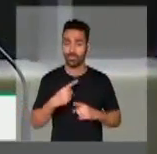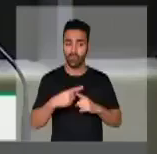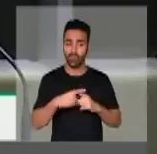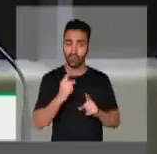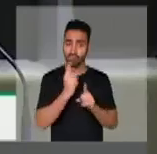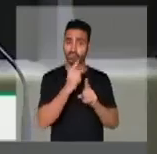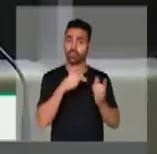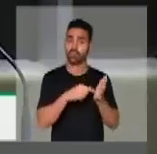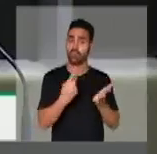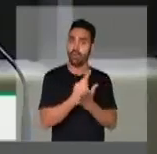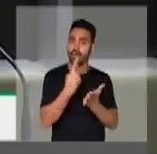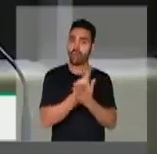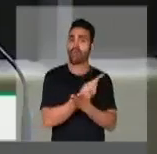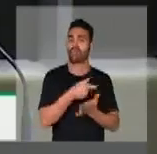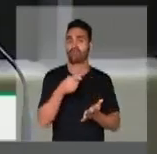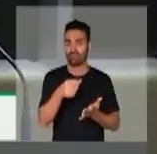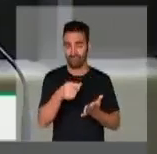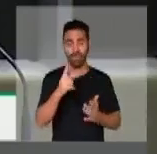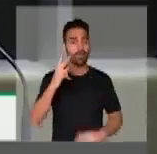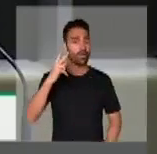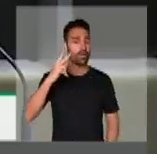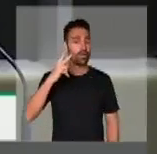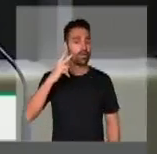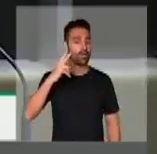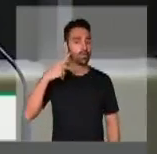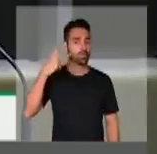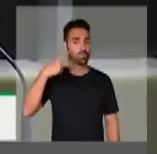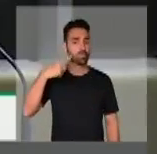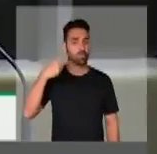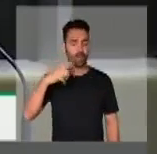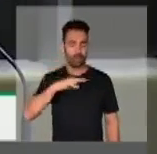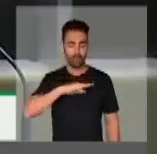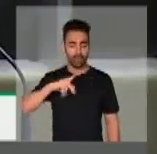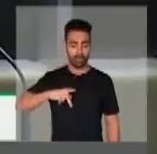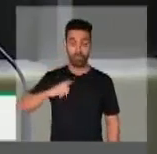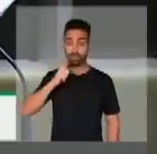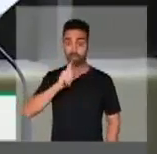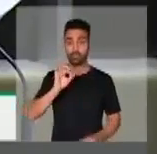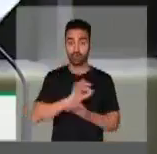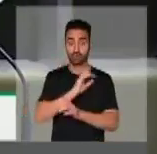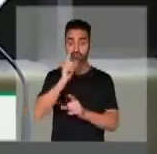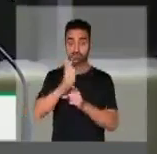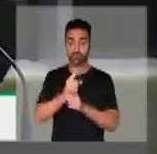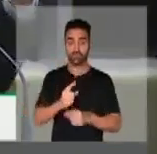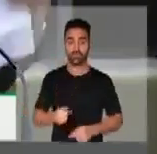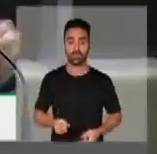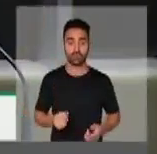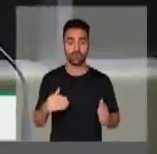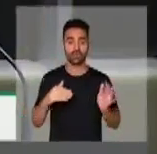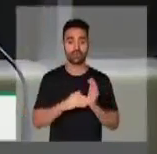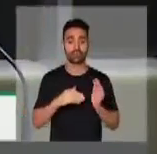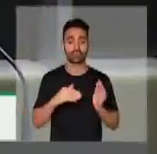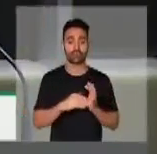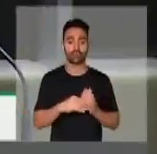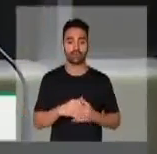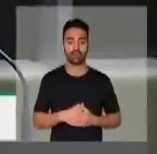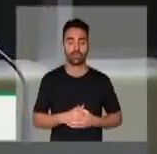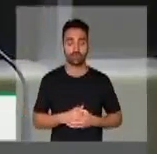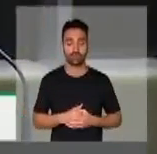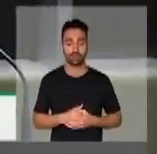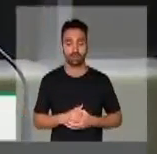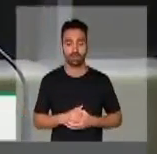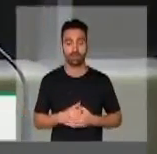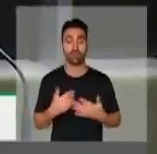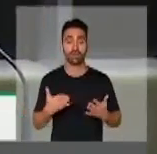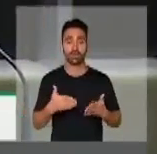elo aqui, que as promotoras do Ministério Público certamente descobriram. E por fim, teste. Aí eu concluo